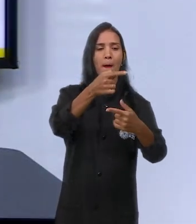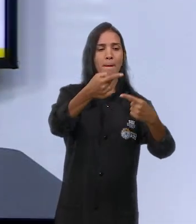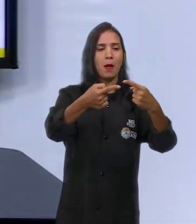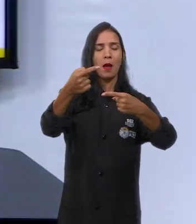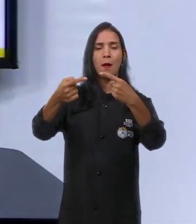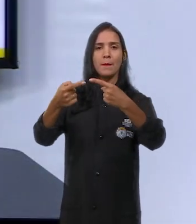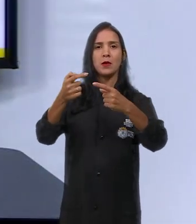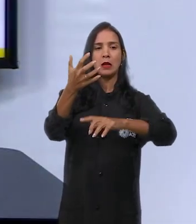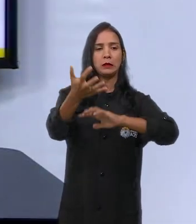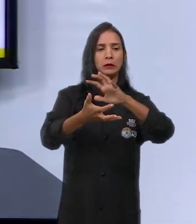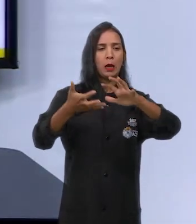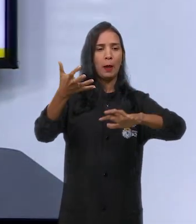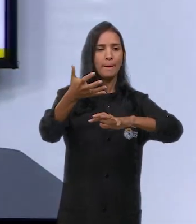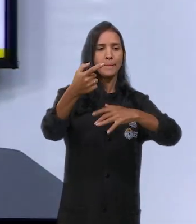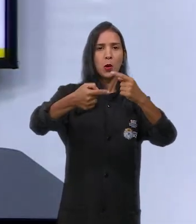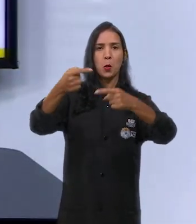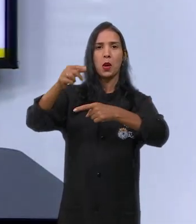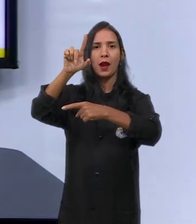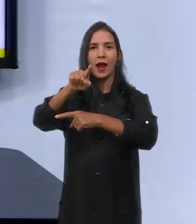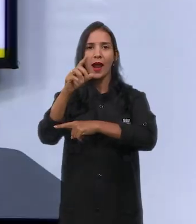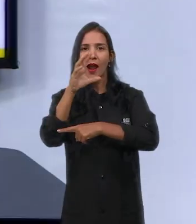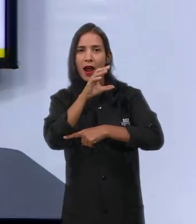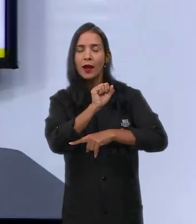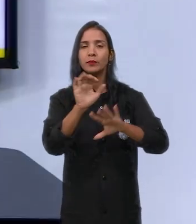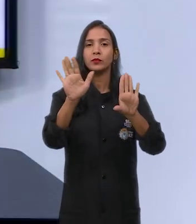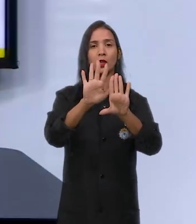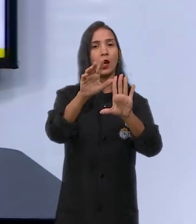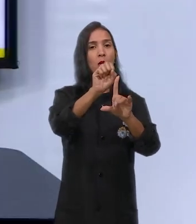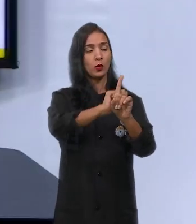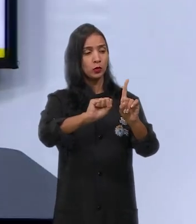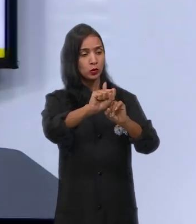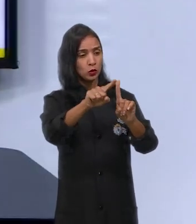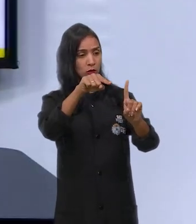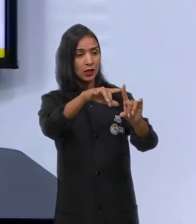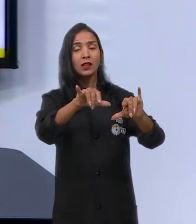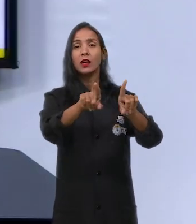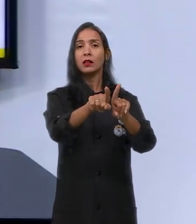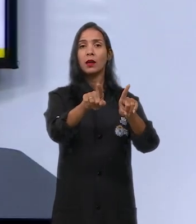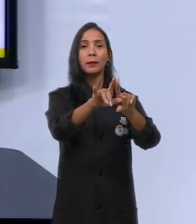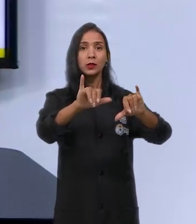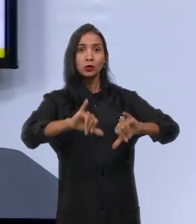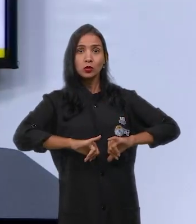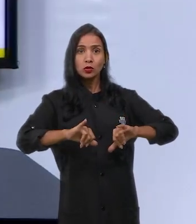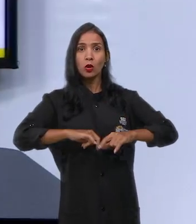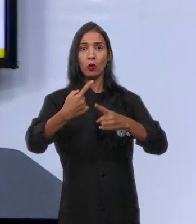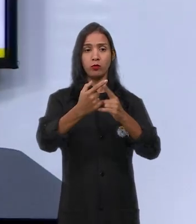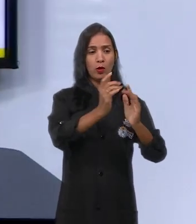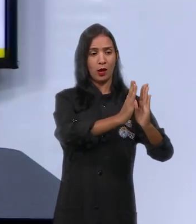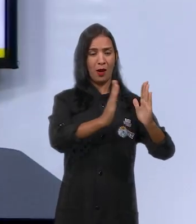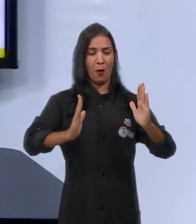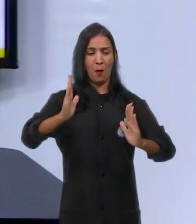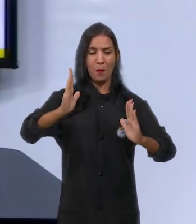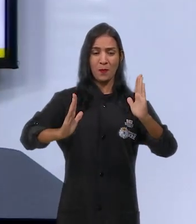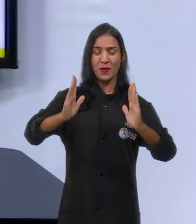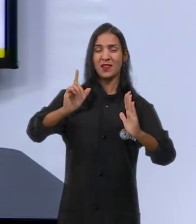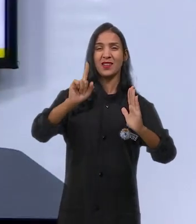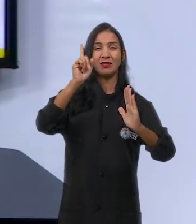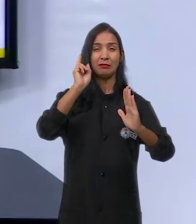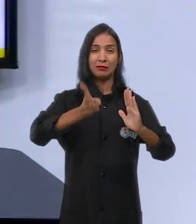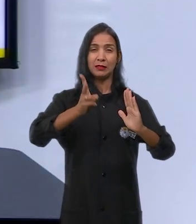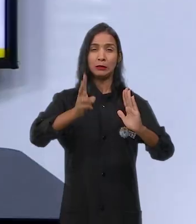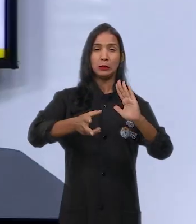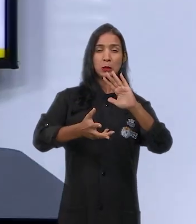revolução política não gera danos a uma sociedade. Pelo contrário, os períodos revolucionários são sempre muito